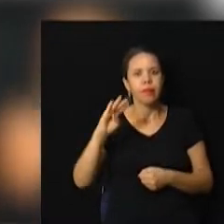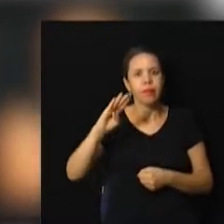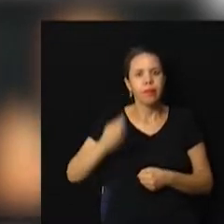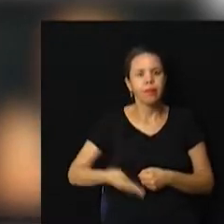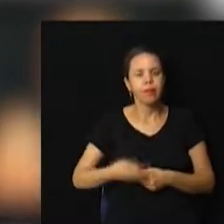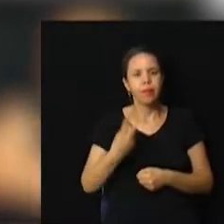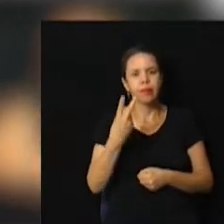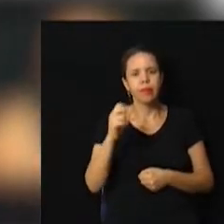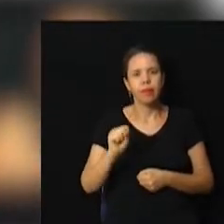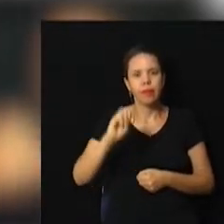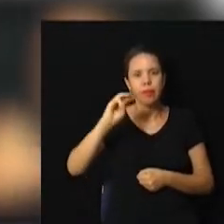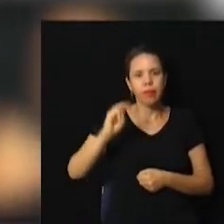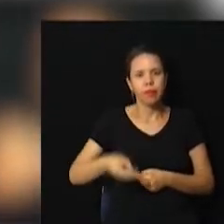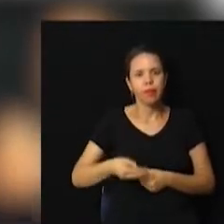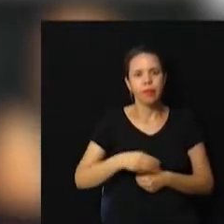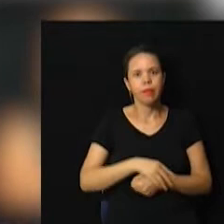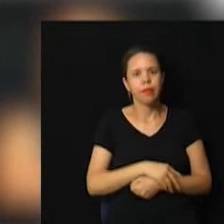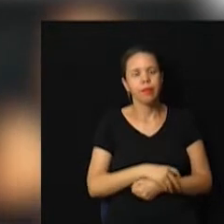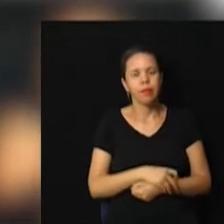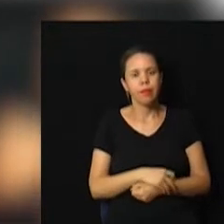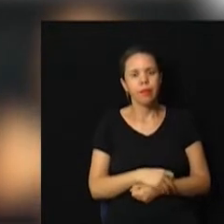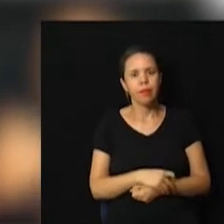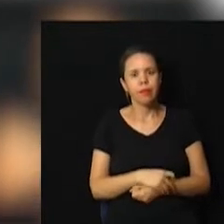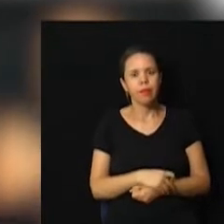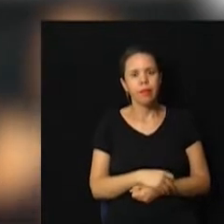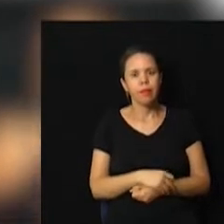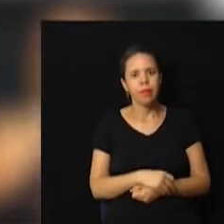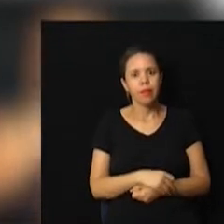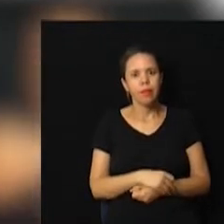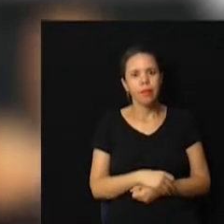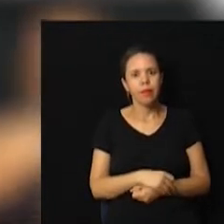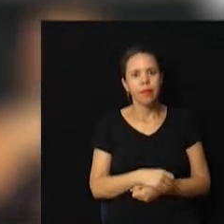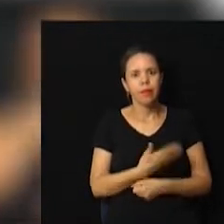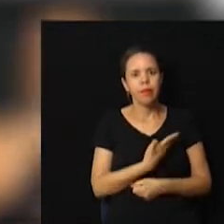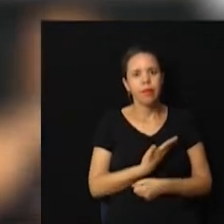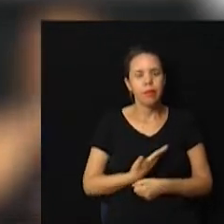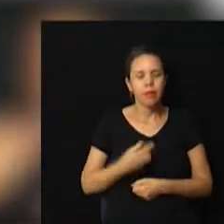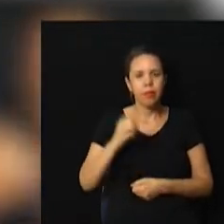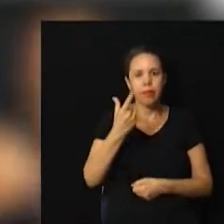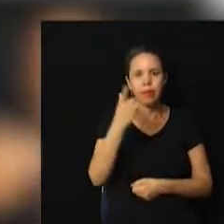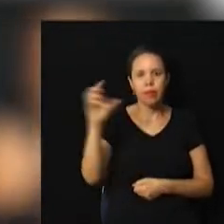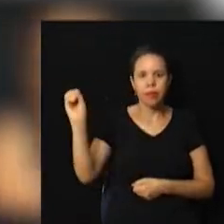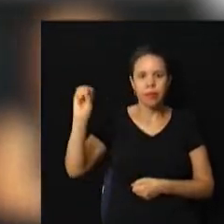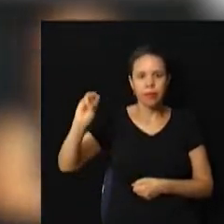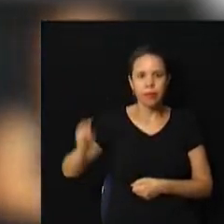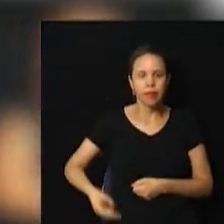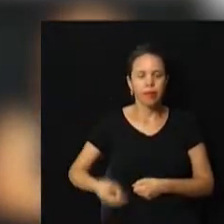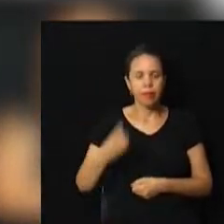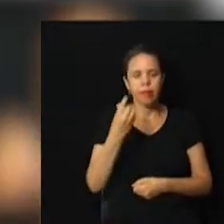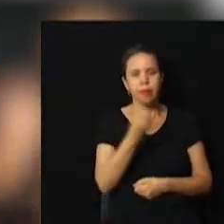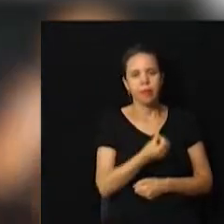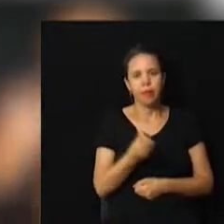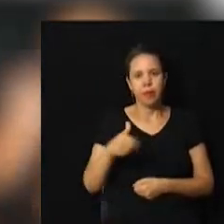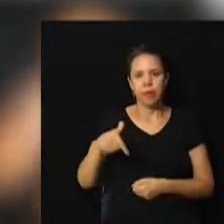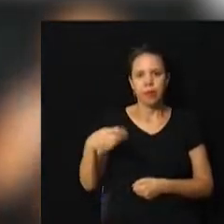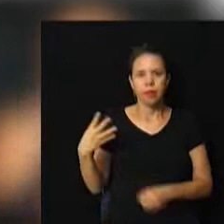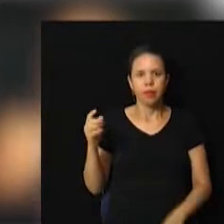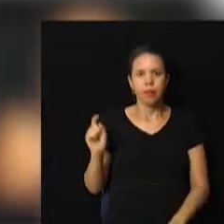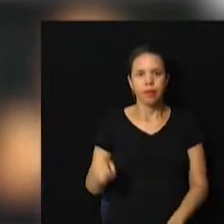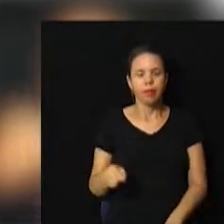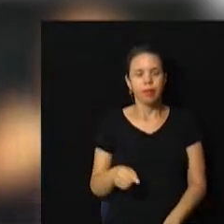3 bilhões e 28 milhões, a parte da União, 100 milhões e 684